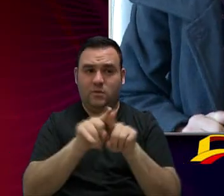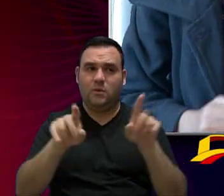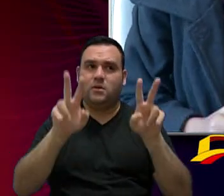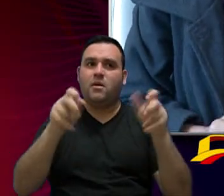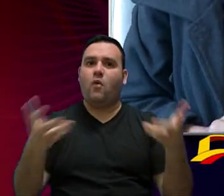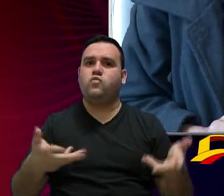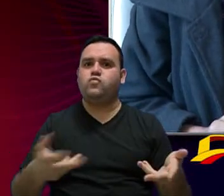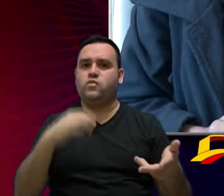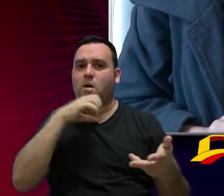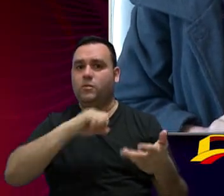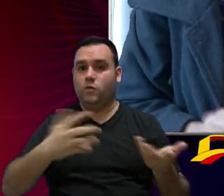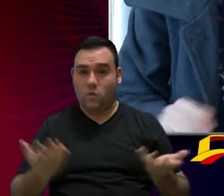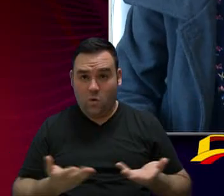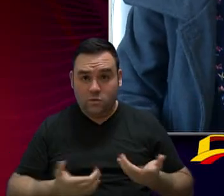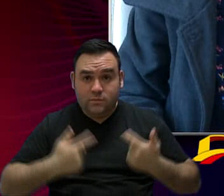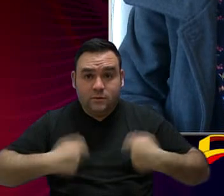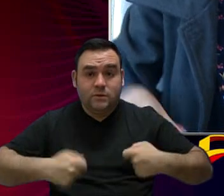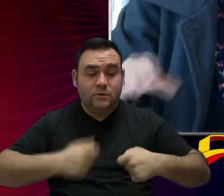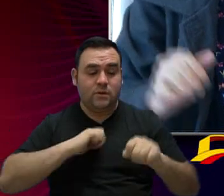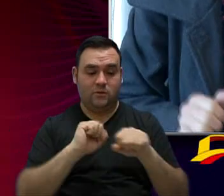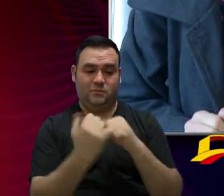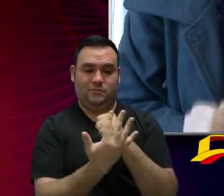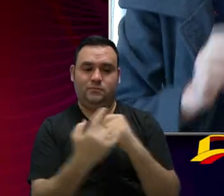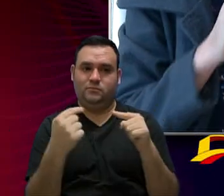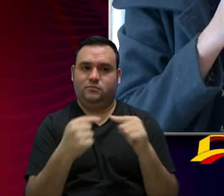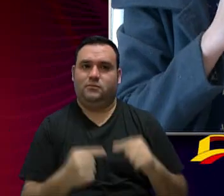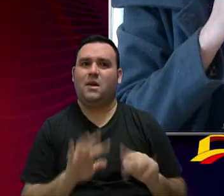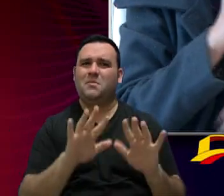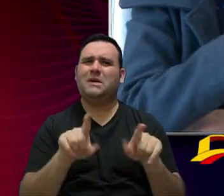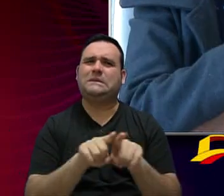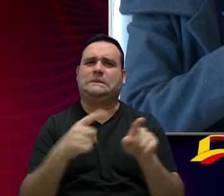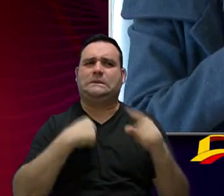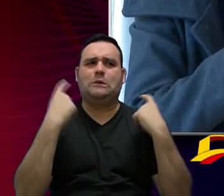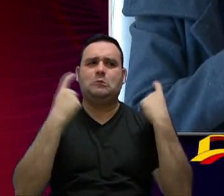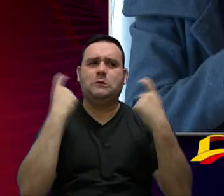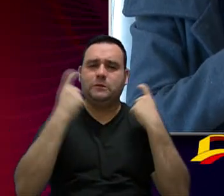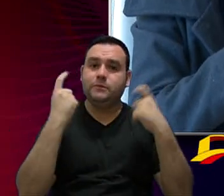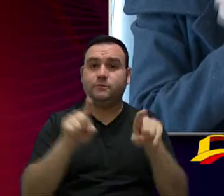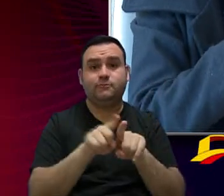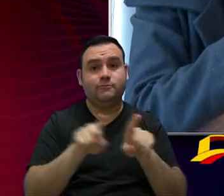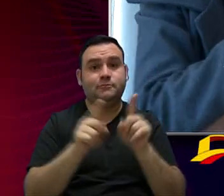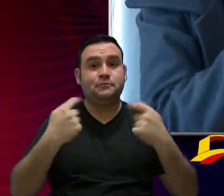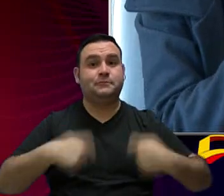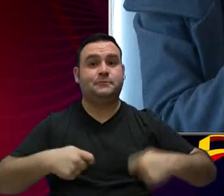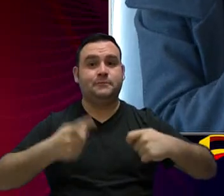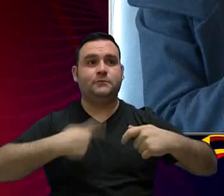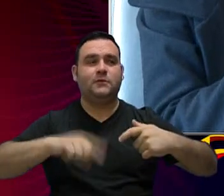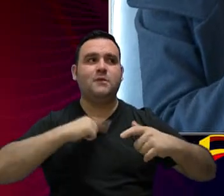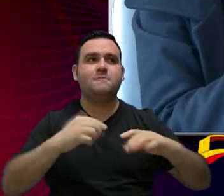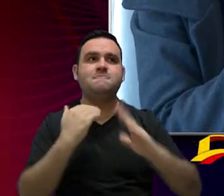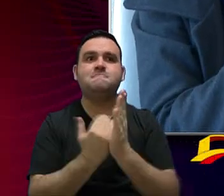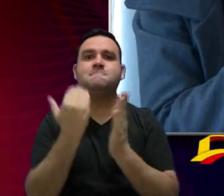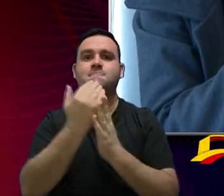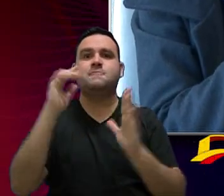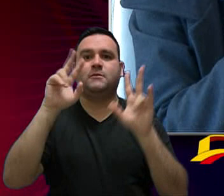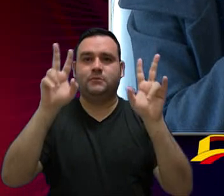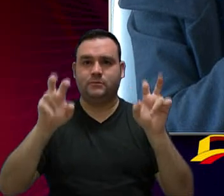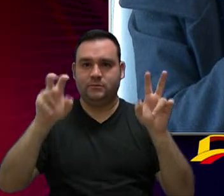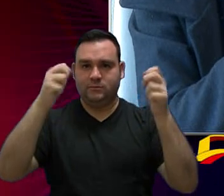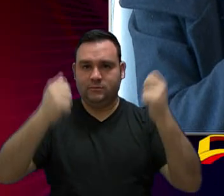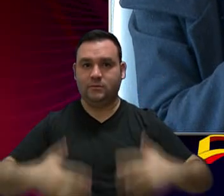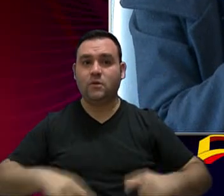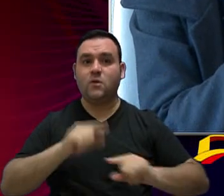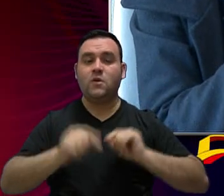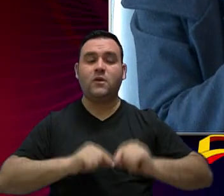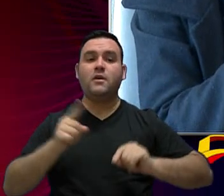questão emergente né em relação ao convide mas eu tenho uma grande preocupação e daí acho que nós vamos entrar mais à frente nesse tema